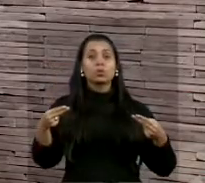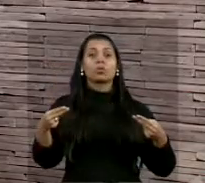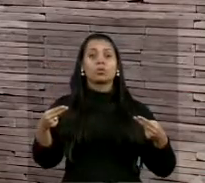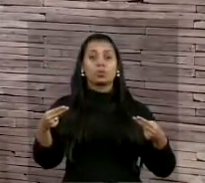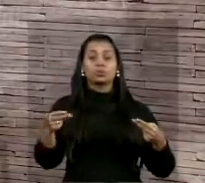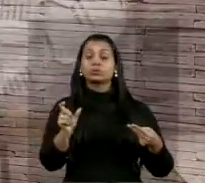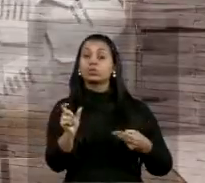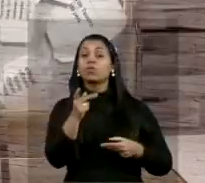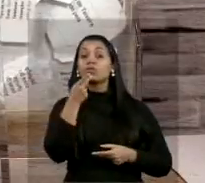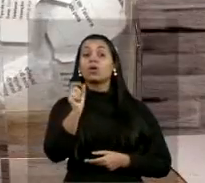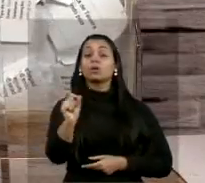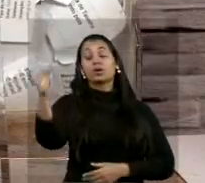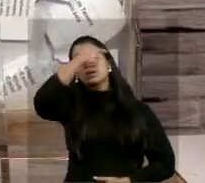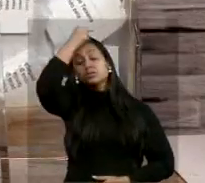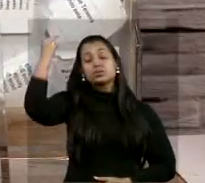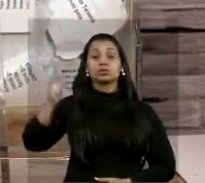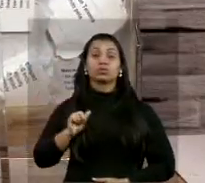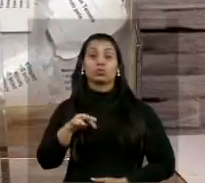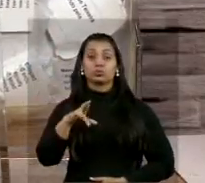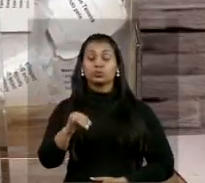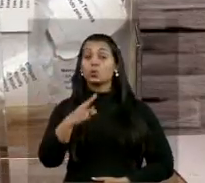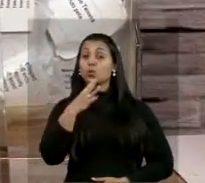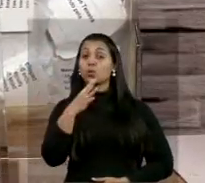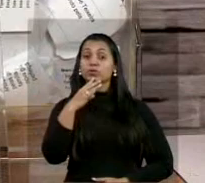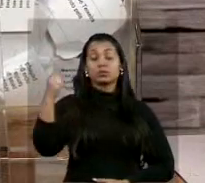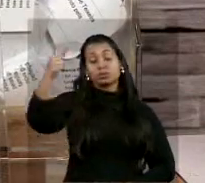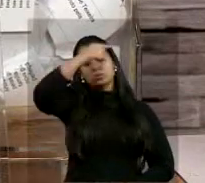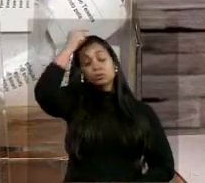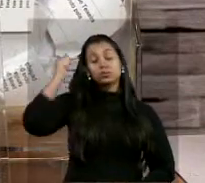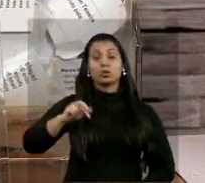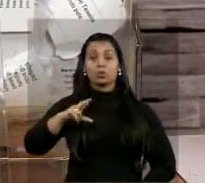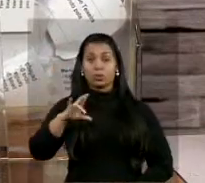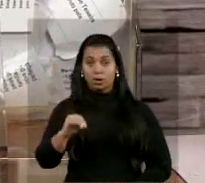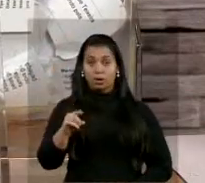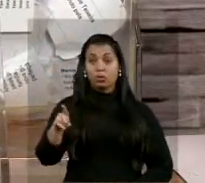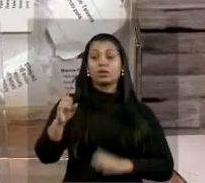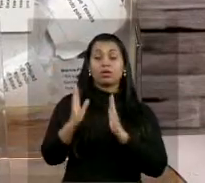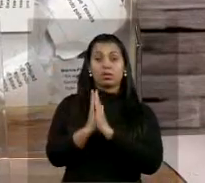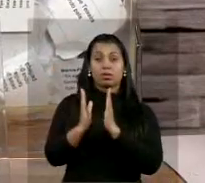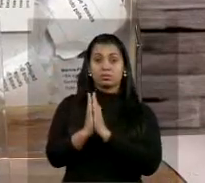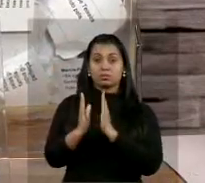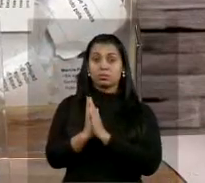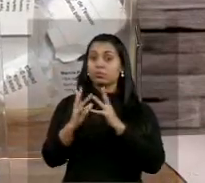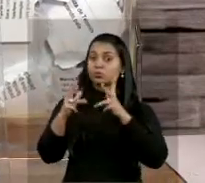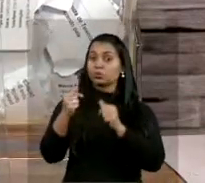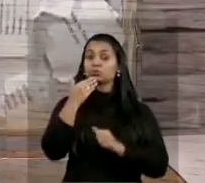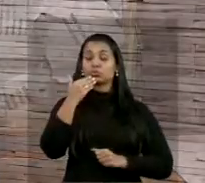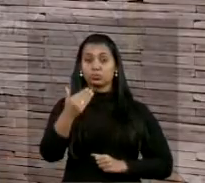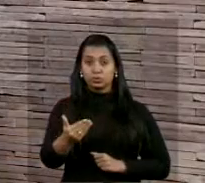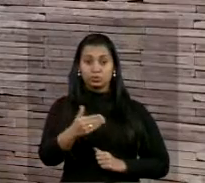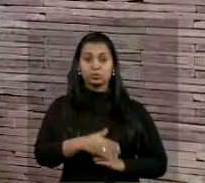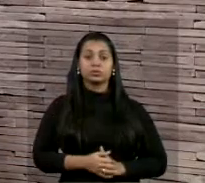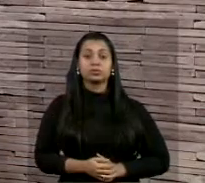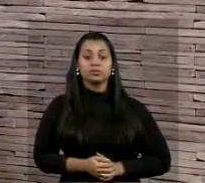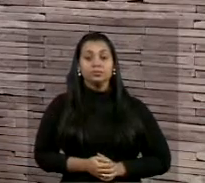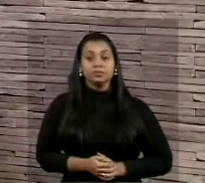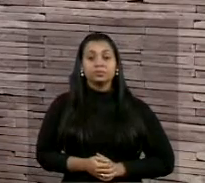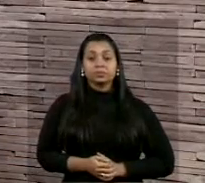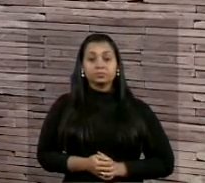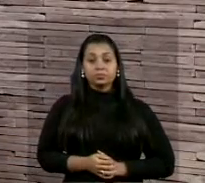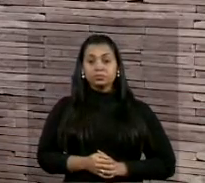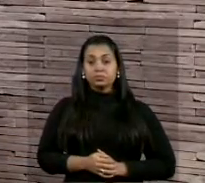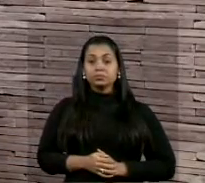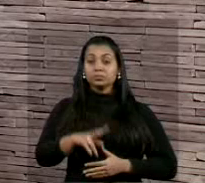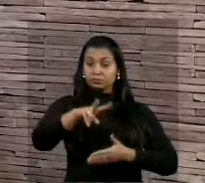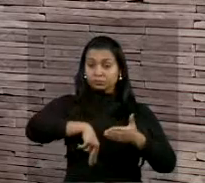citam Santo Agostinho como um conhecedor de Santo Aurélio. Que Santo Aurélio interceda por essas intenções, que agora terá uma,